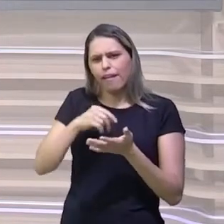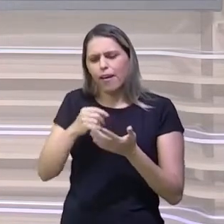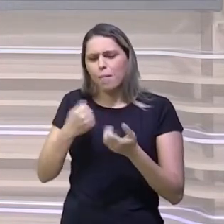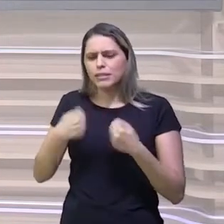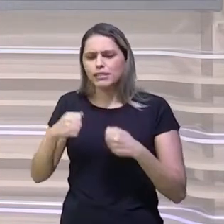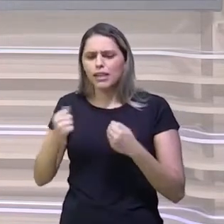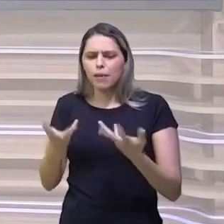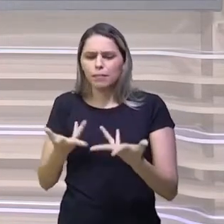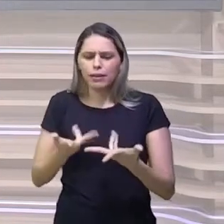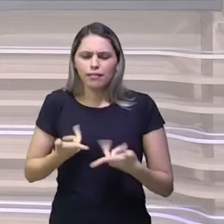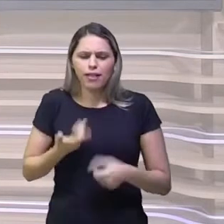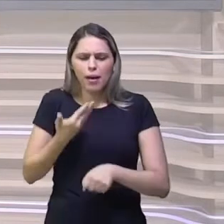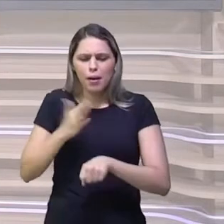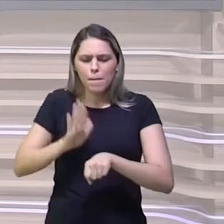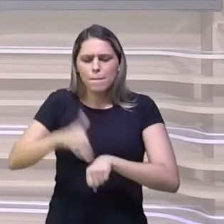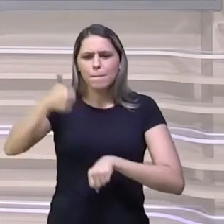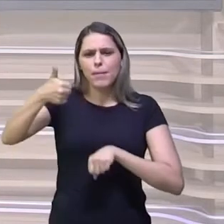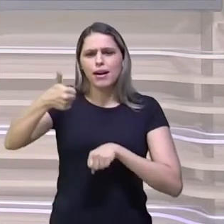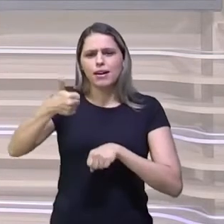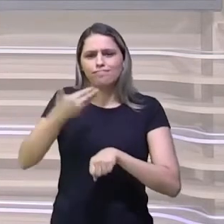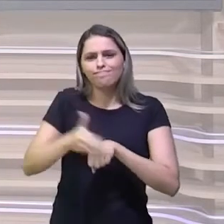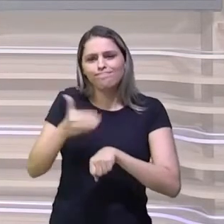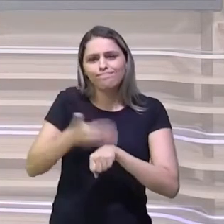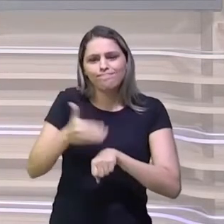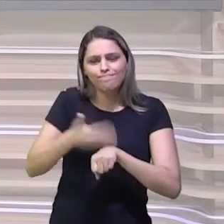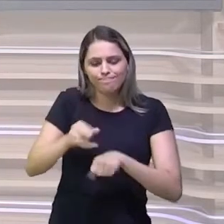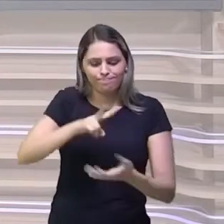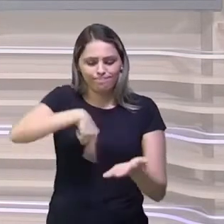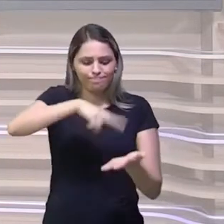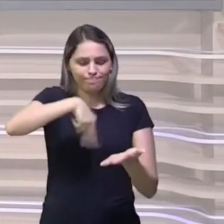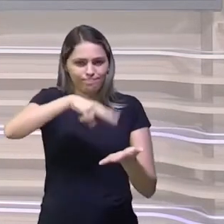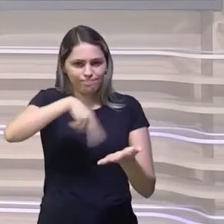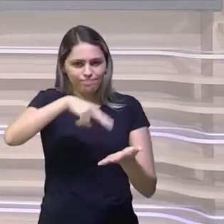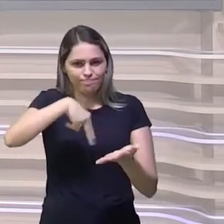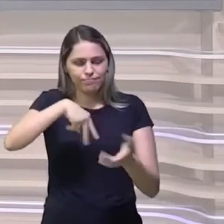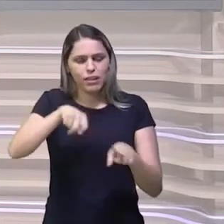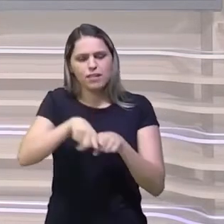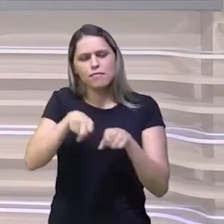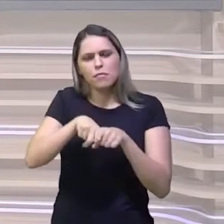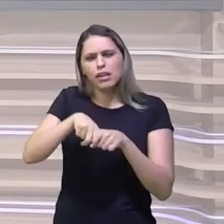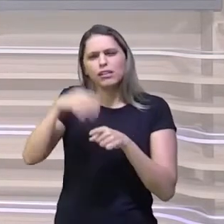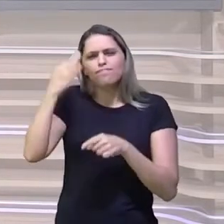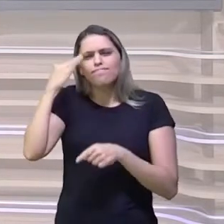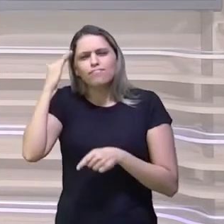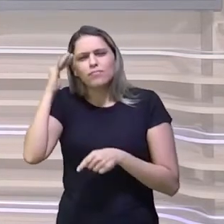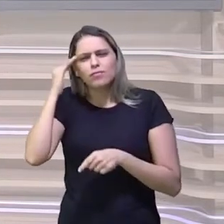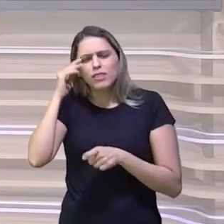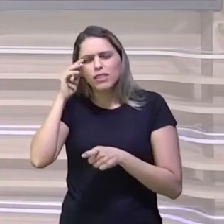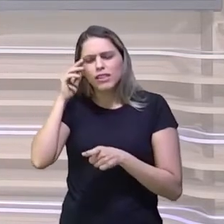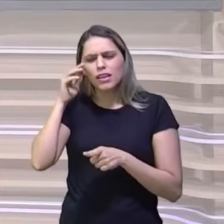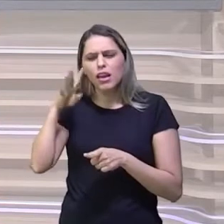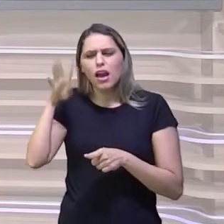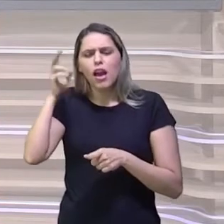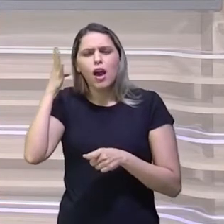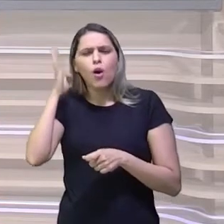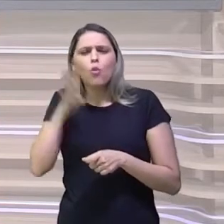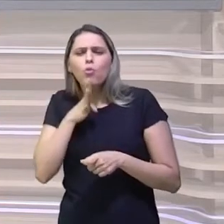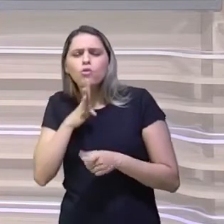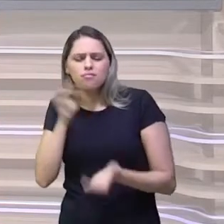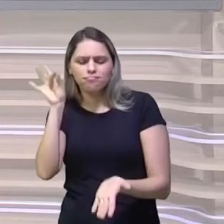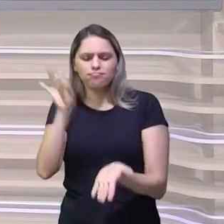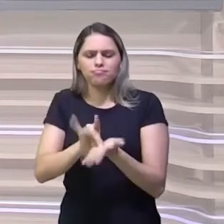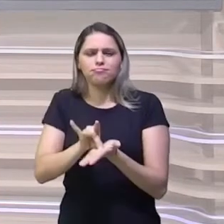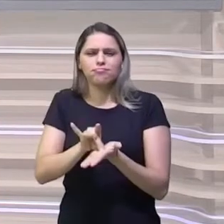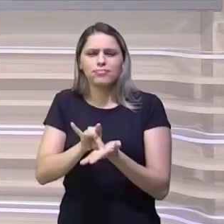habilidade na escrita, você precisa treinar bastante leitura, entender, reconhecer que cada símbolo, ou